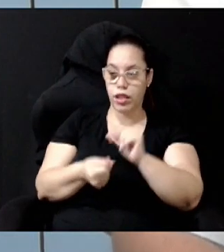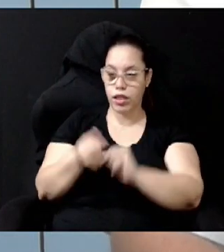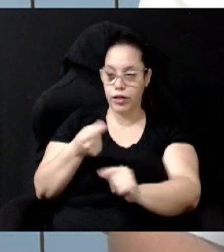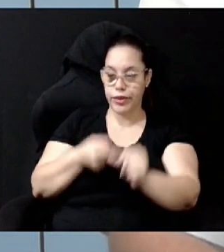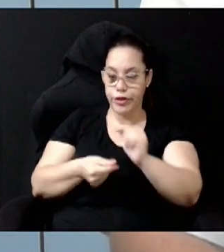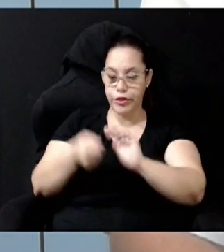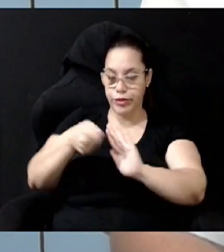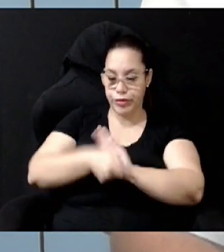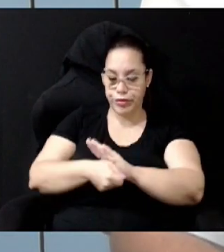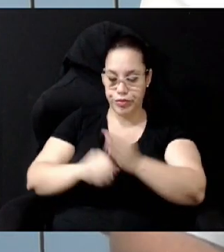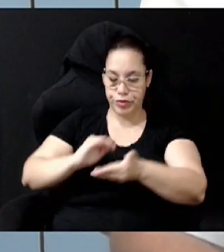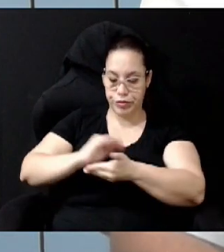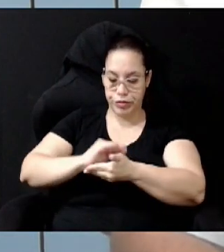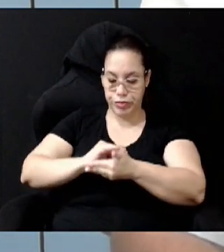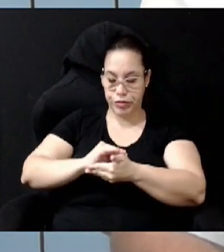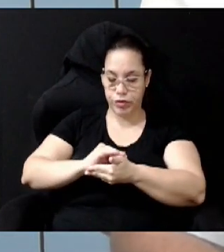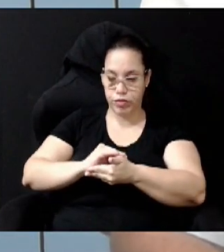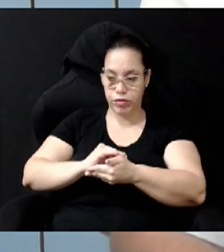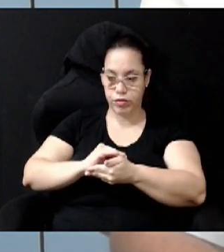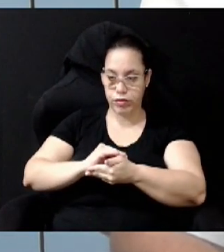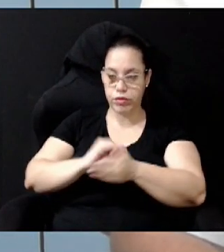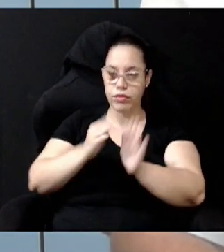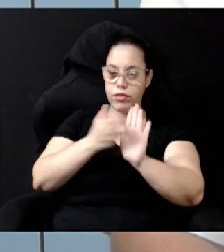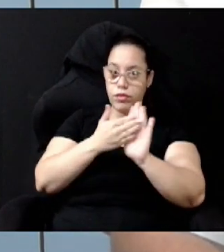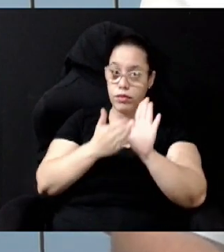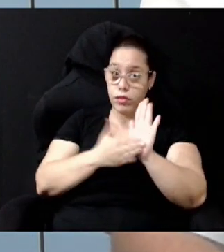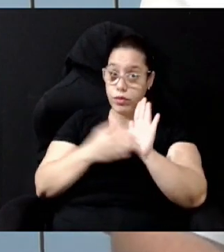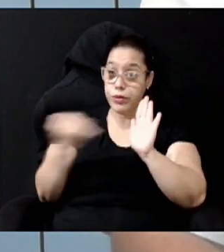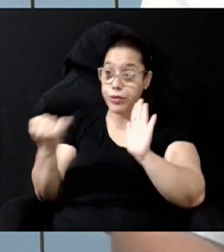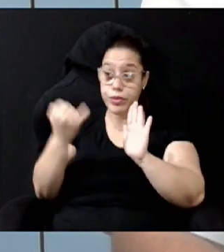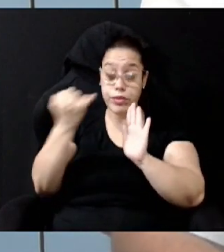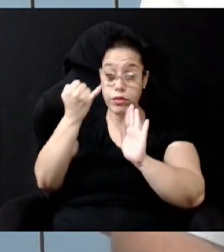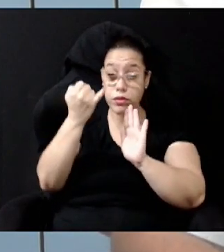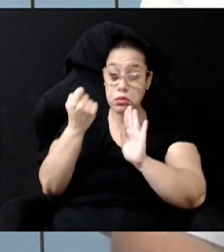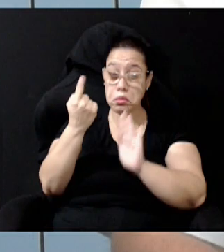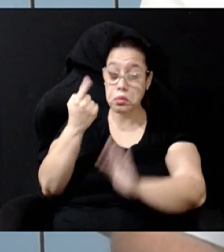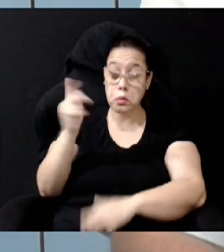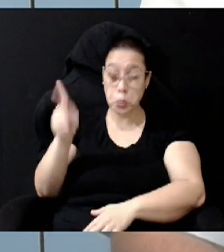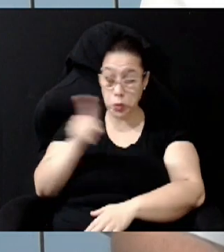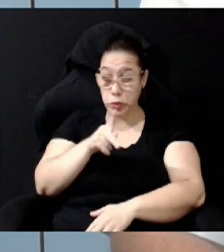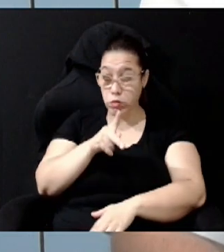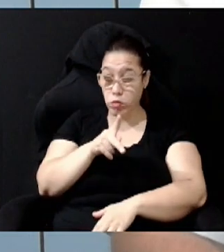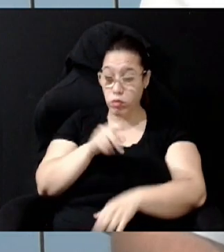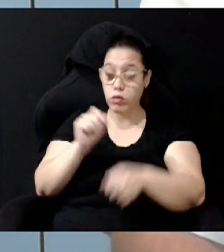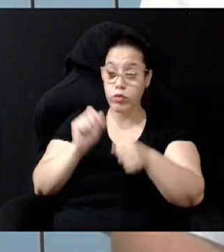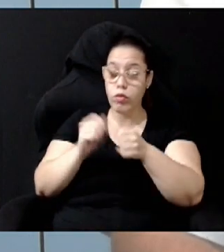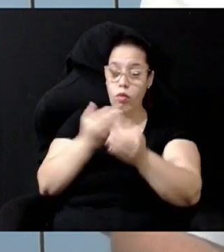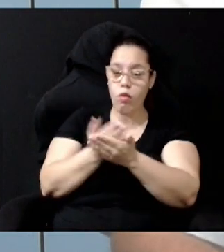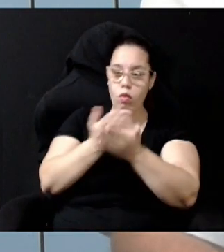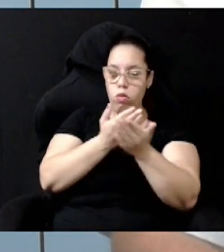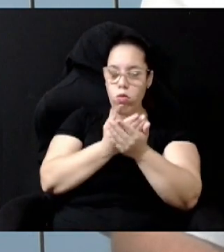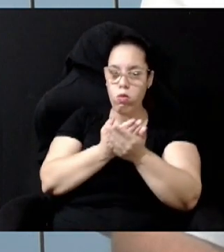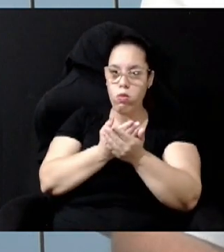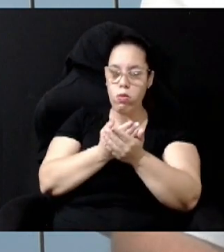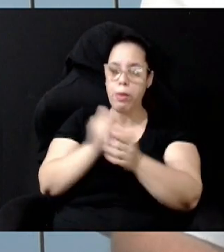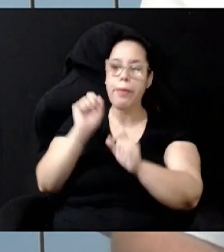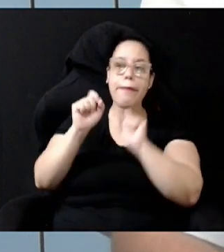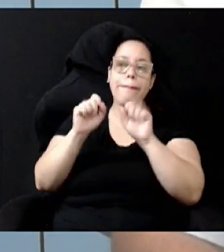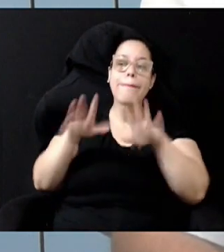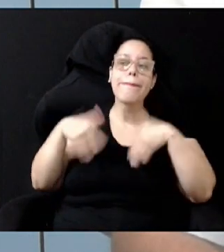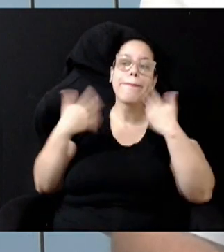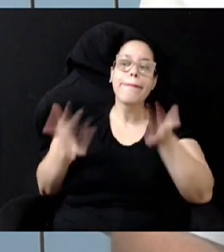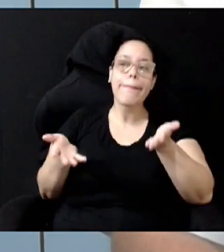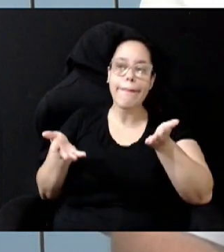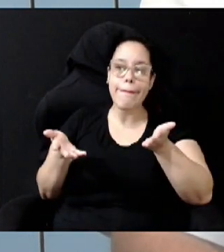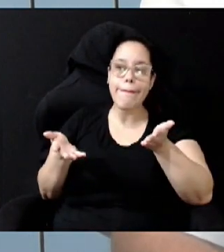dado é muito importante. Um dos professores fez um estudo citando o seguinte, que